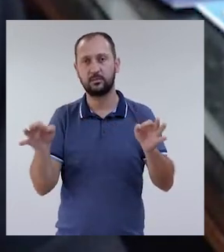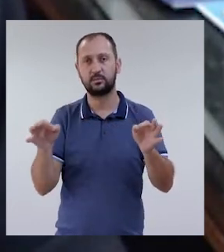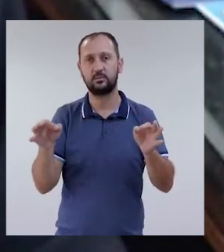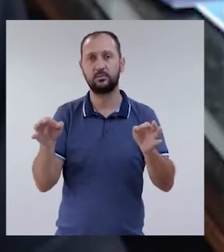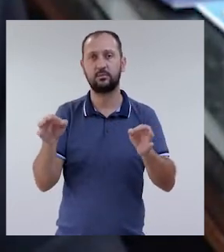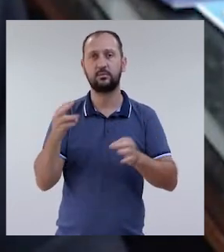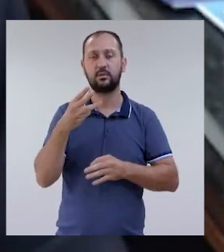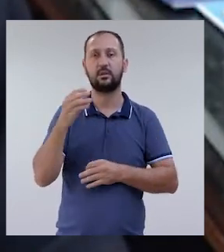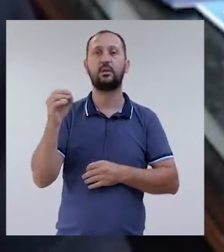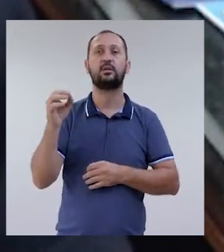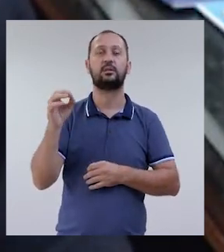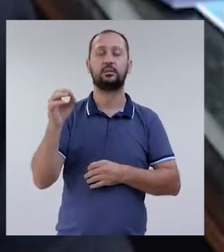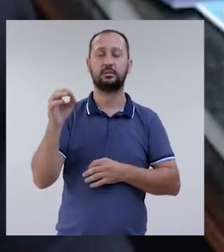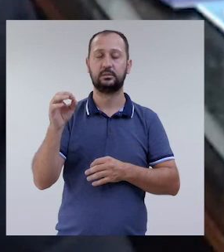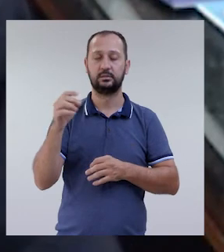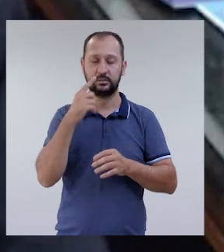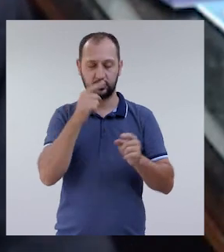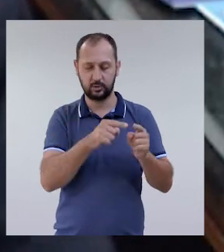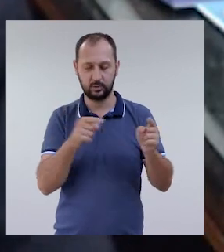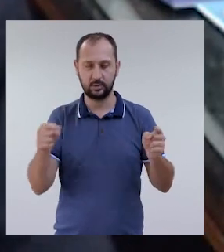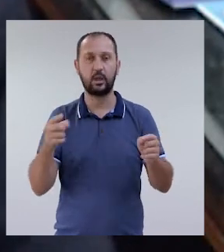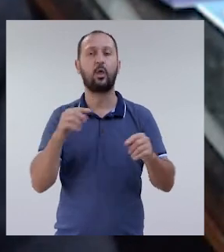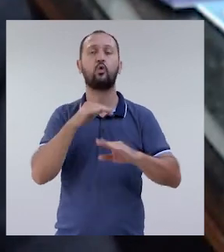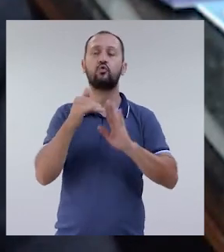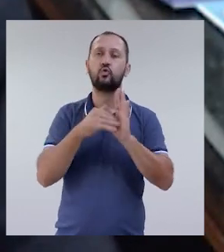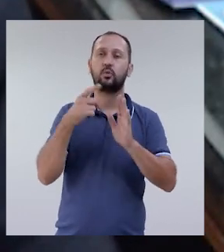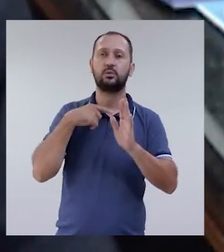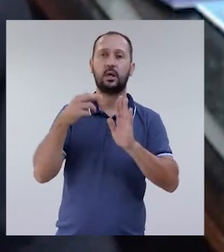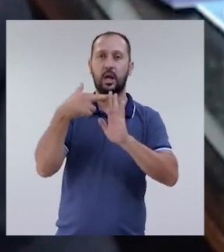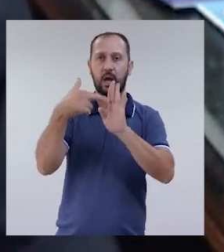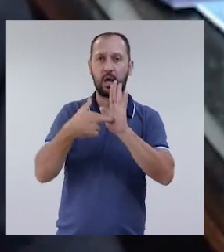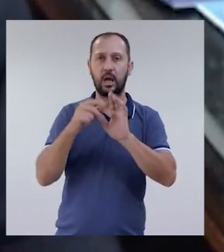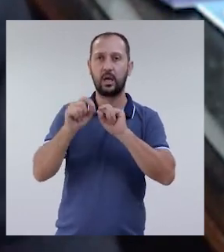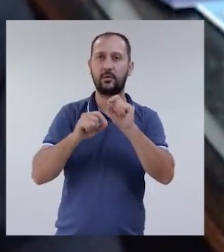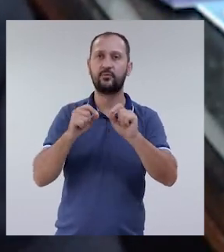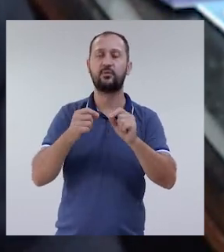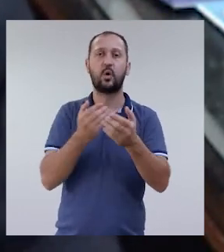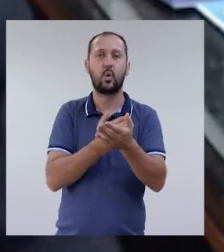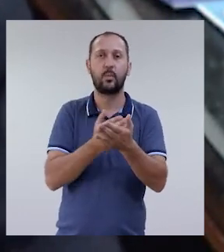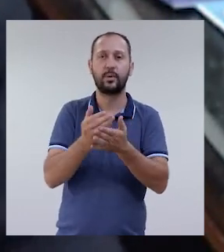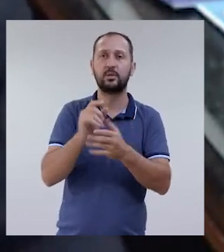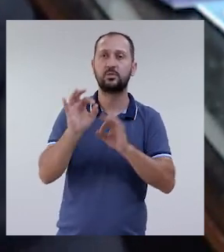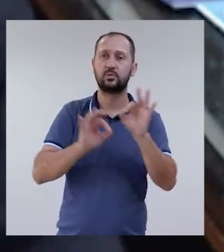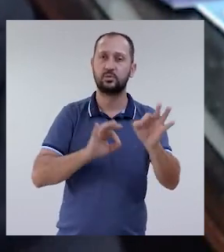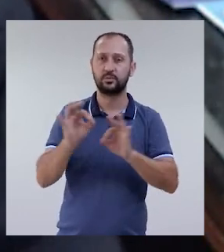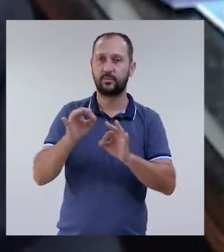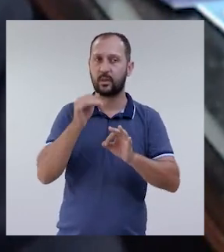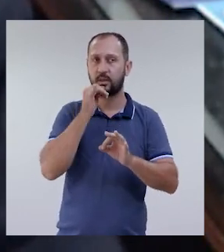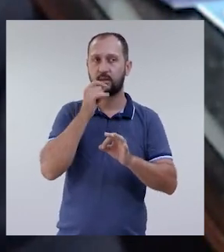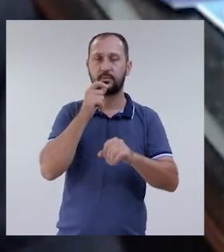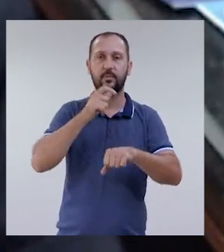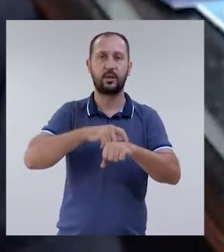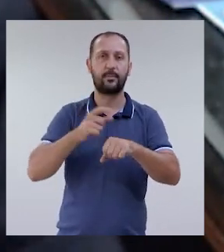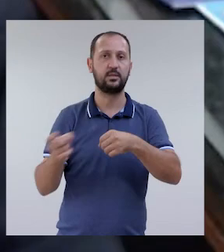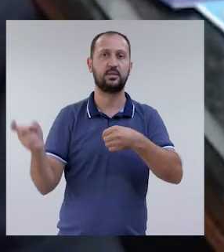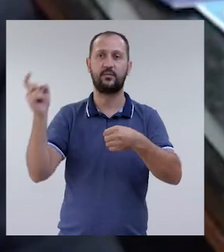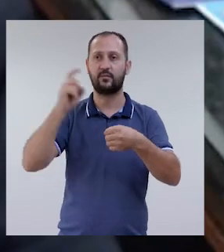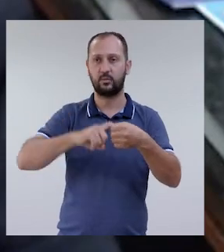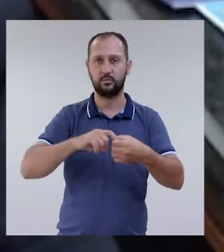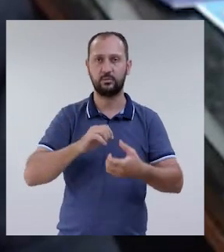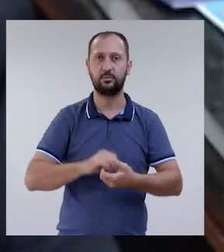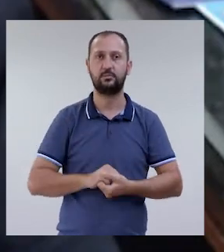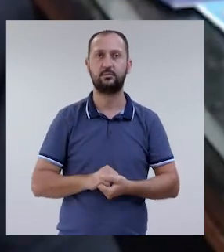30%. Então, todas as normas de segurança foram adotadas, foram preparadas para